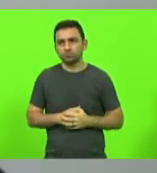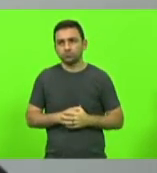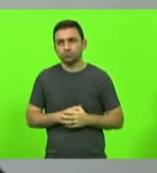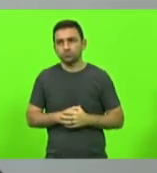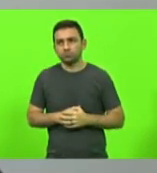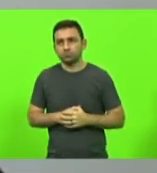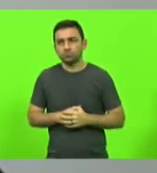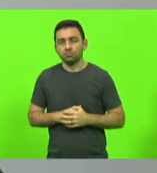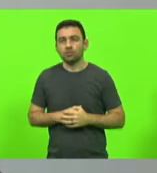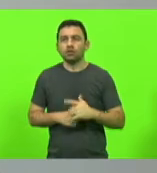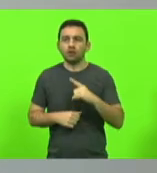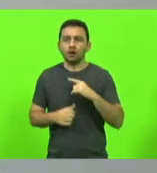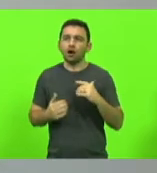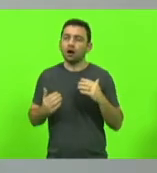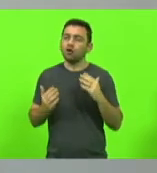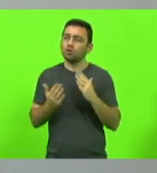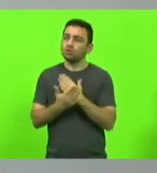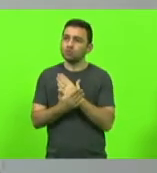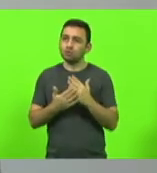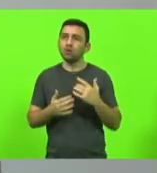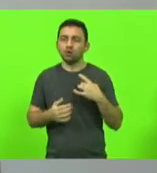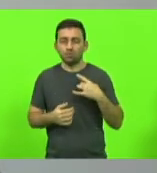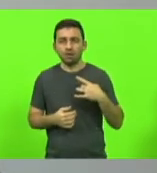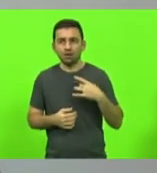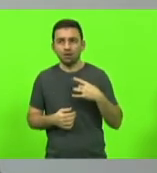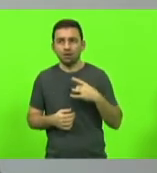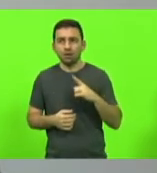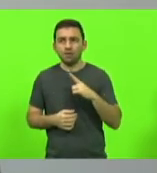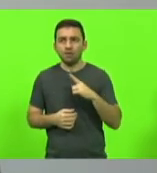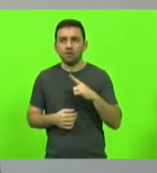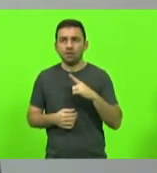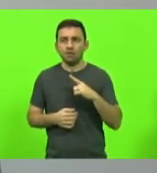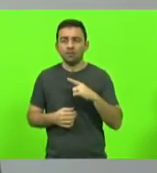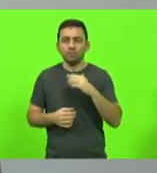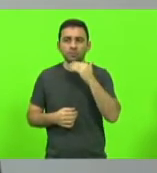tem alguns receios, algumas questões que eu peço, né,